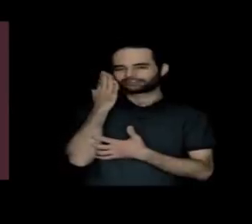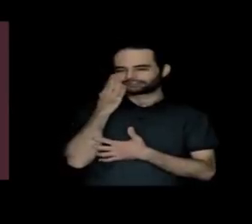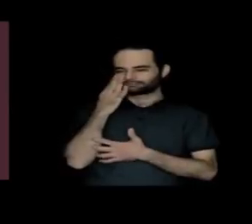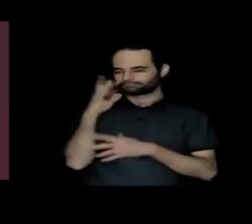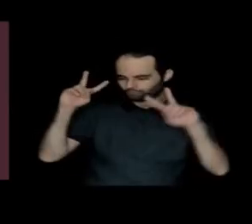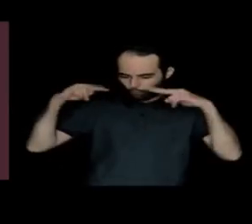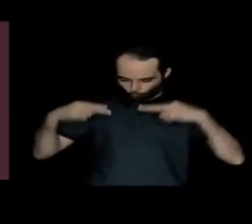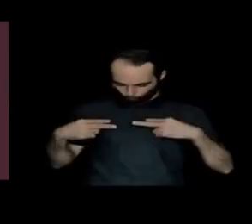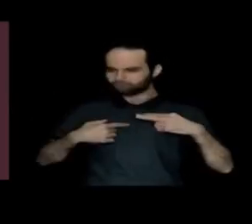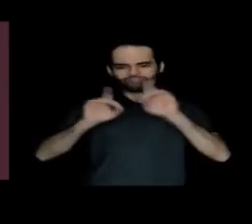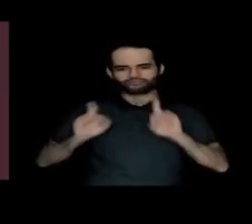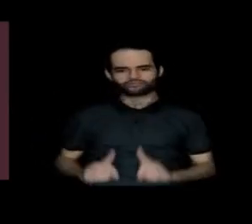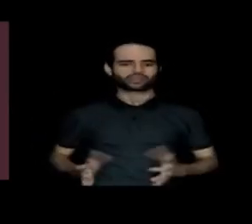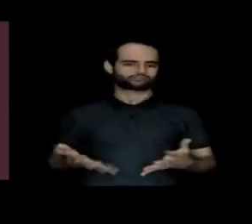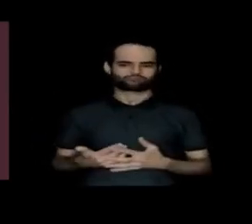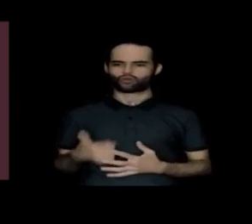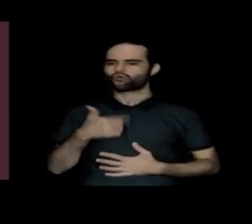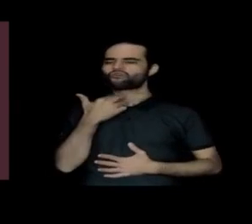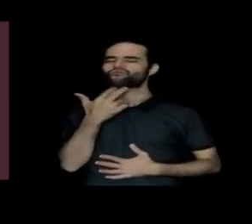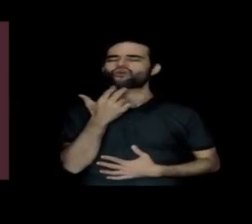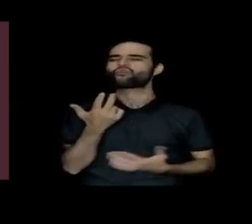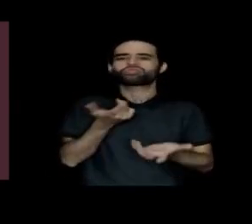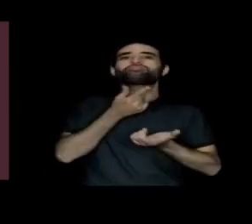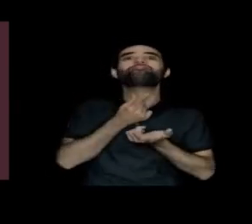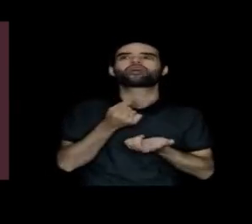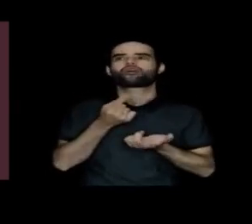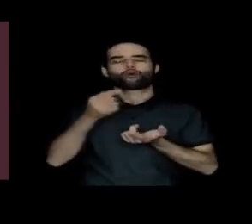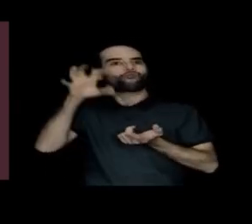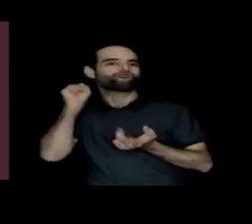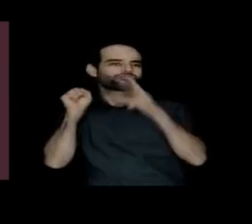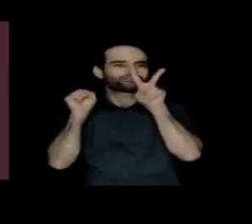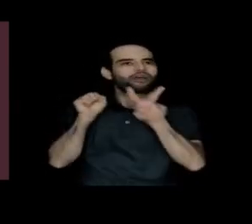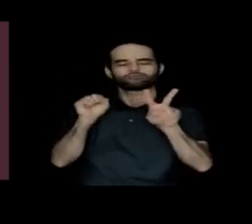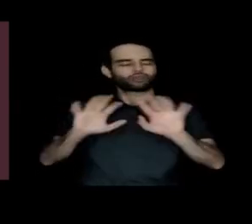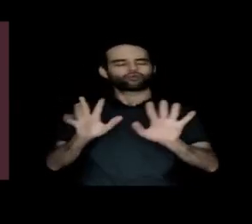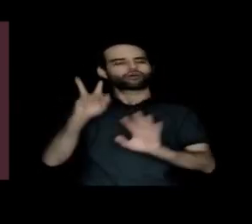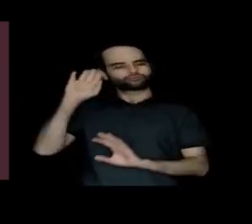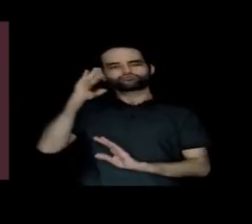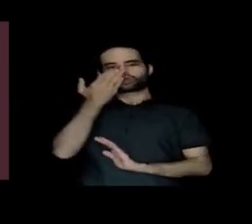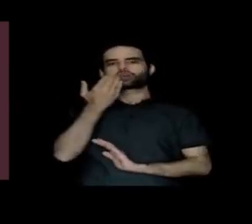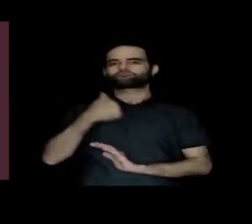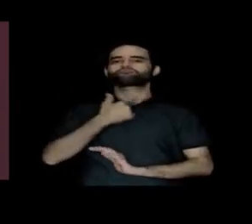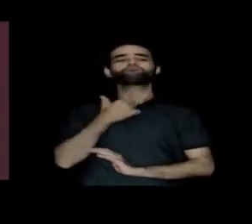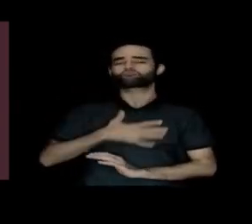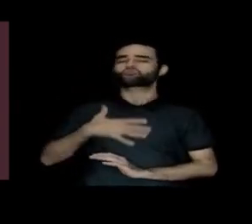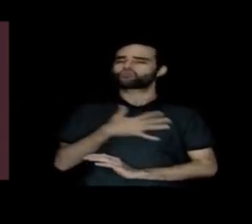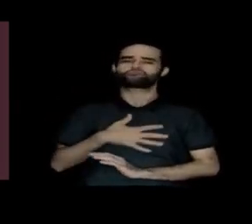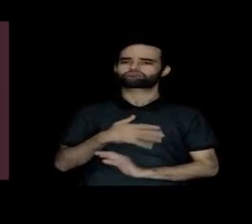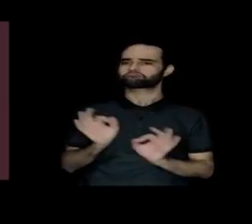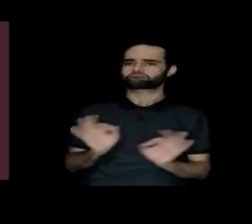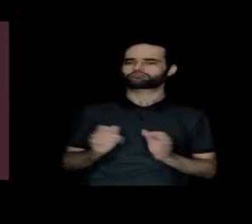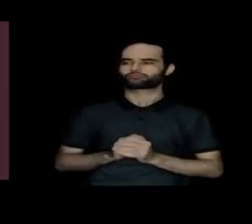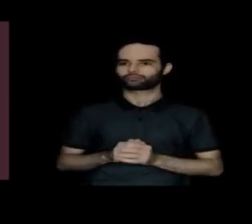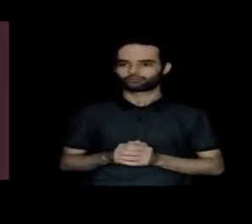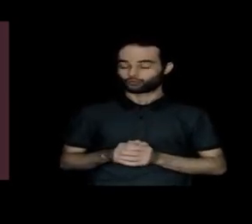Ela se reconhece como deficiência e afirma 1000 vezes todo dia: não tenho vontade de ouvir, não tenho vontade de enxergar, sou surdo cego e gosto de ser